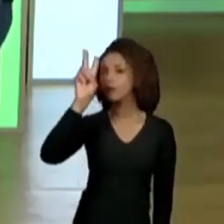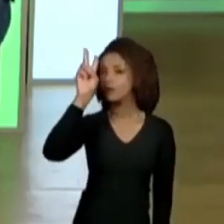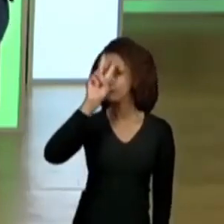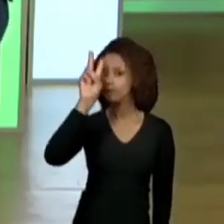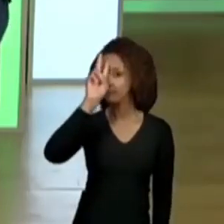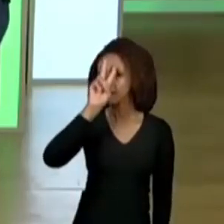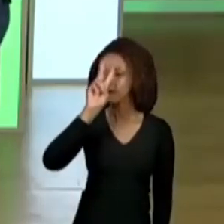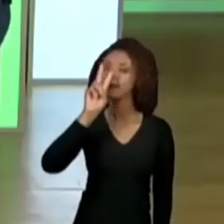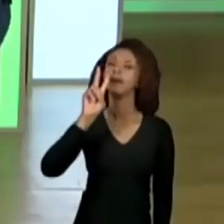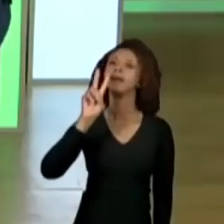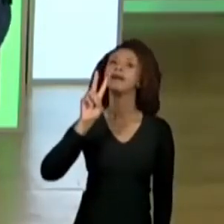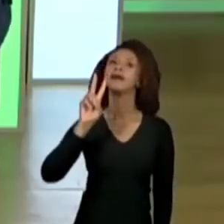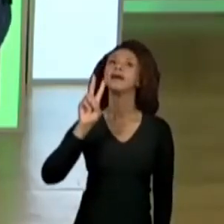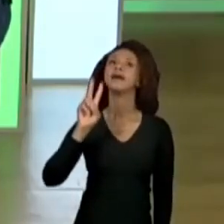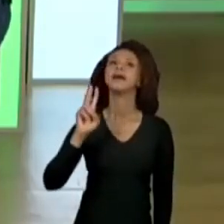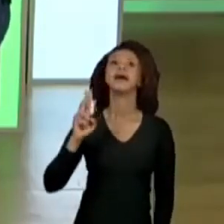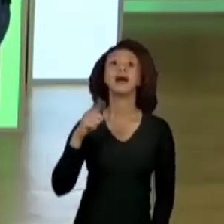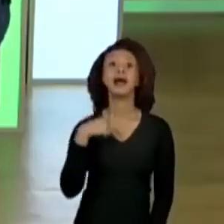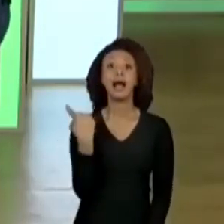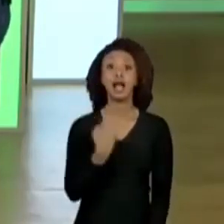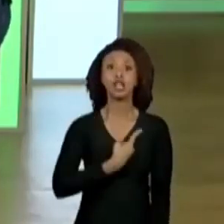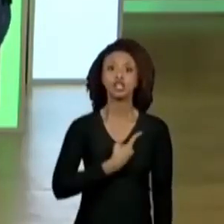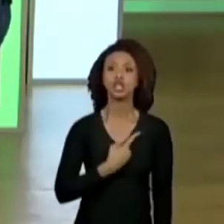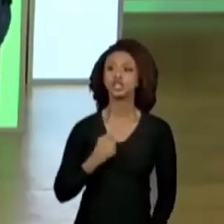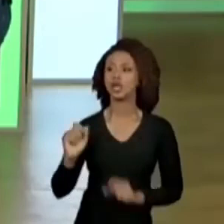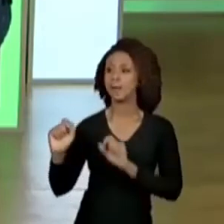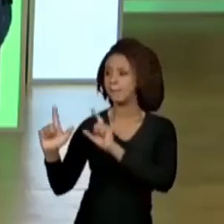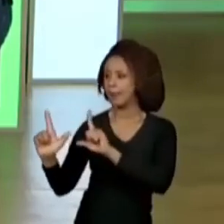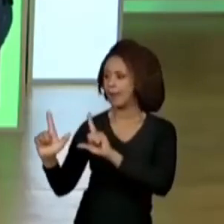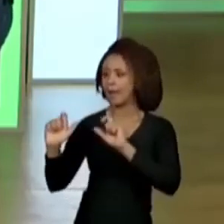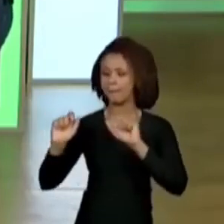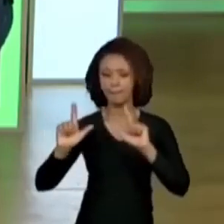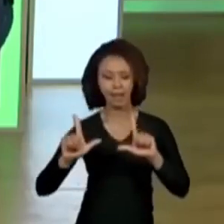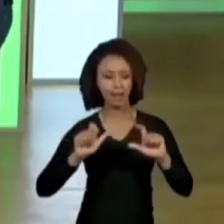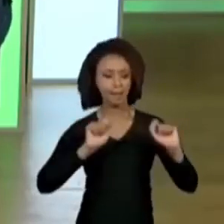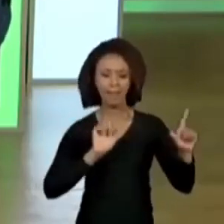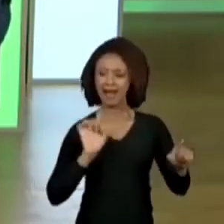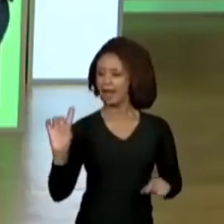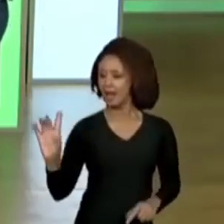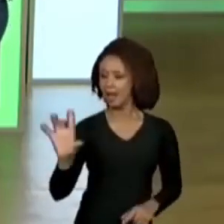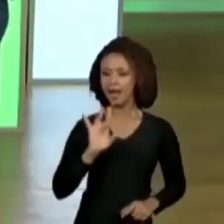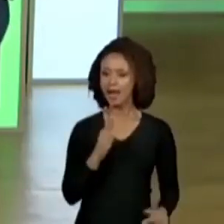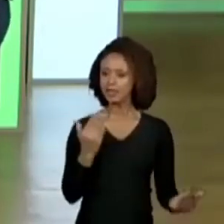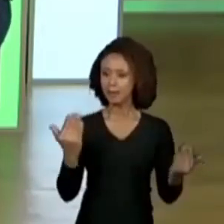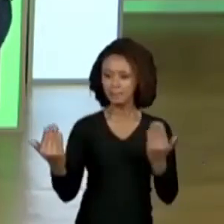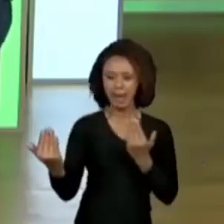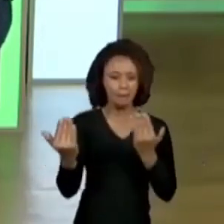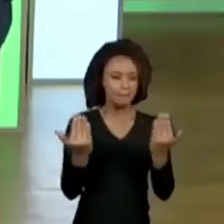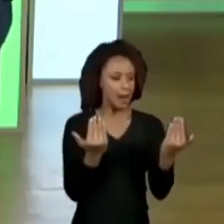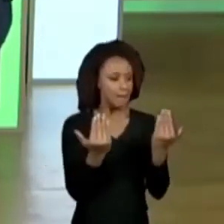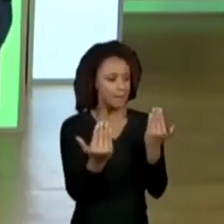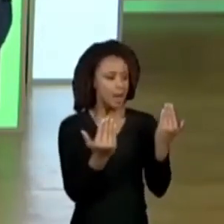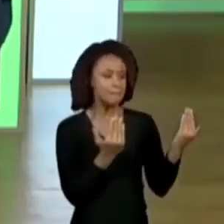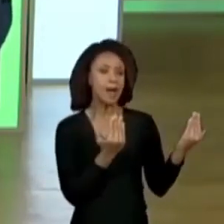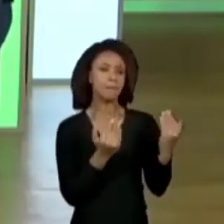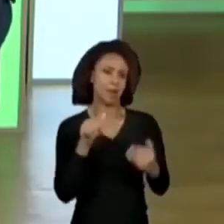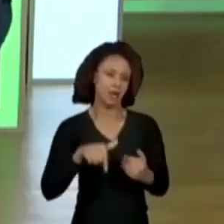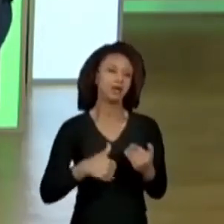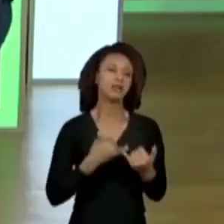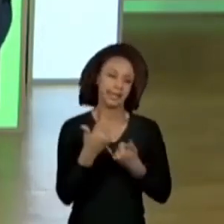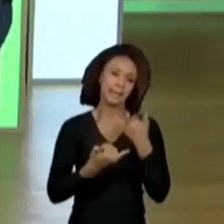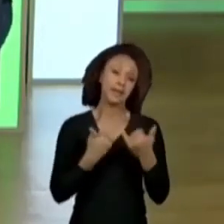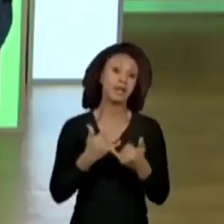criançada. Do que a gente foi vendo em cada figura que a gente foi analisando, não é? Porque a gente vai brincando aqui, mas a gente tem